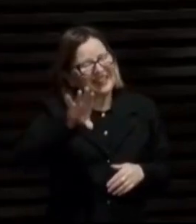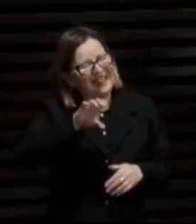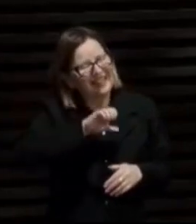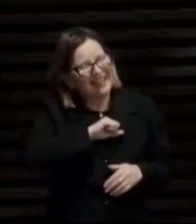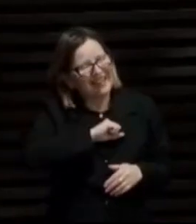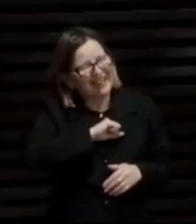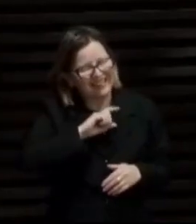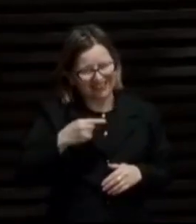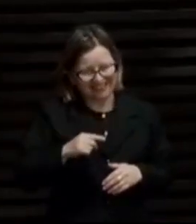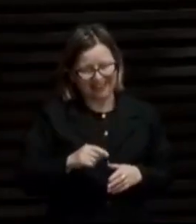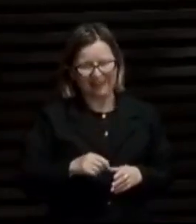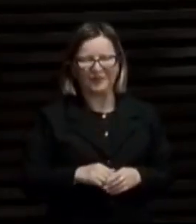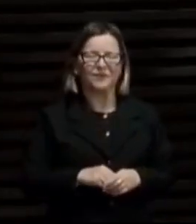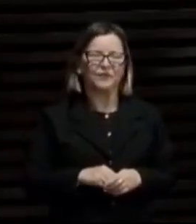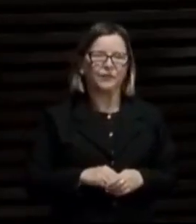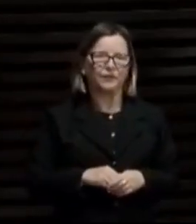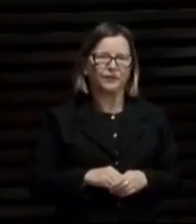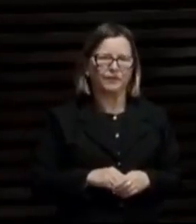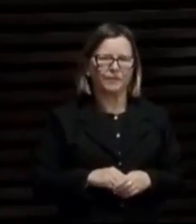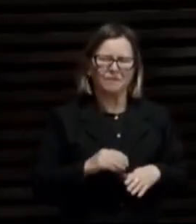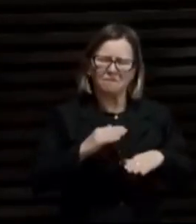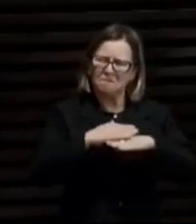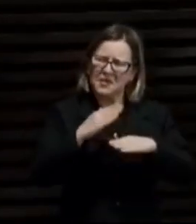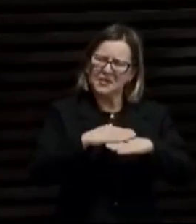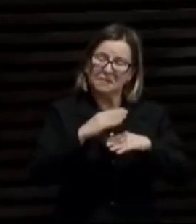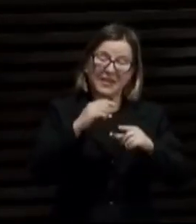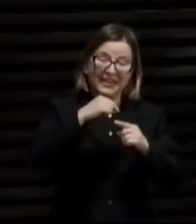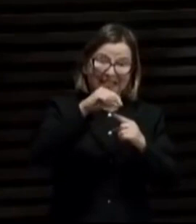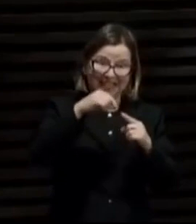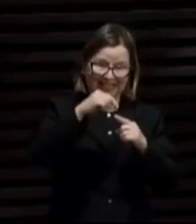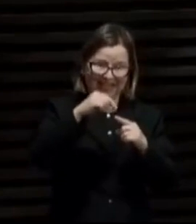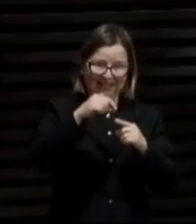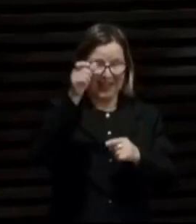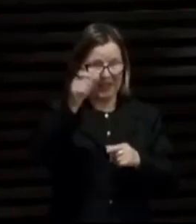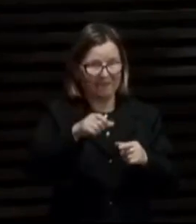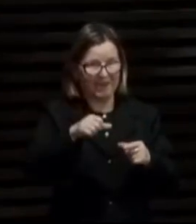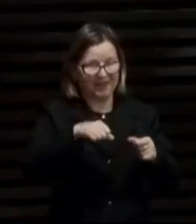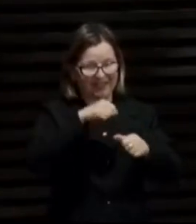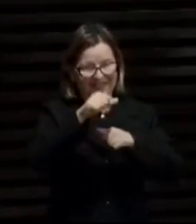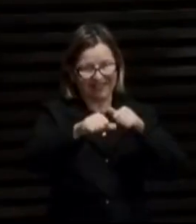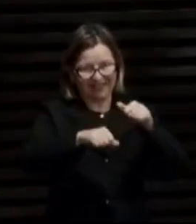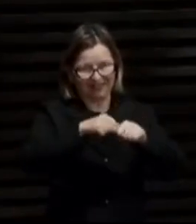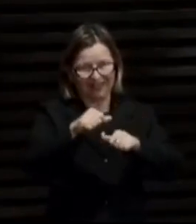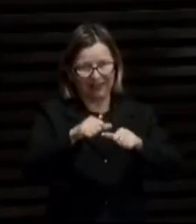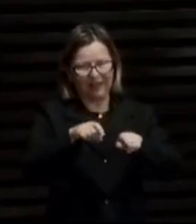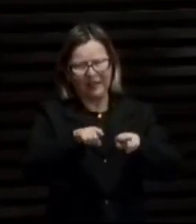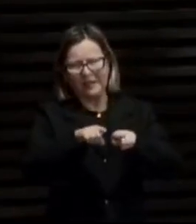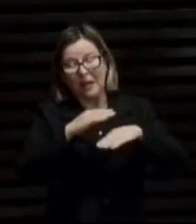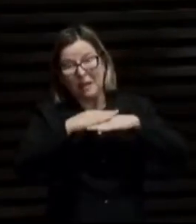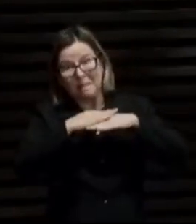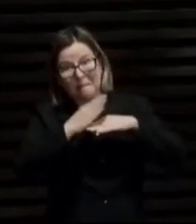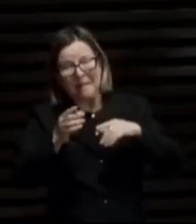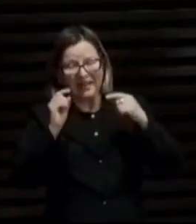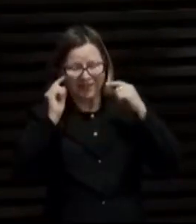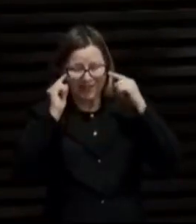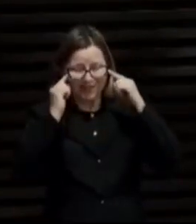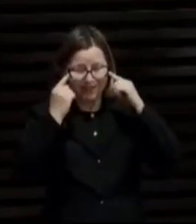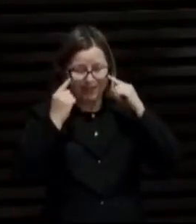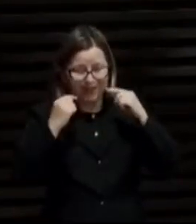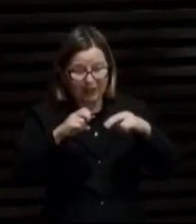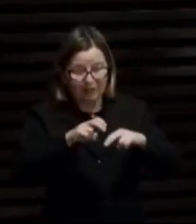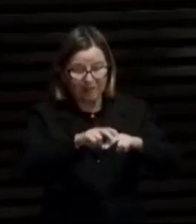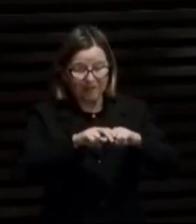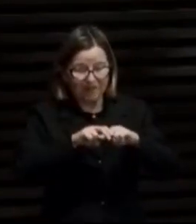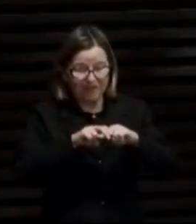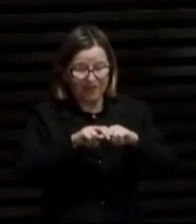Lewis disse ainda, quanto mais santo o homem é tornado, mais ele chora pela impureza